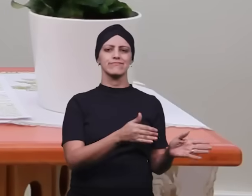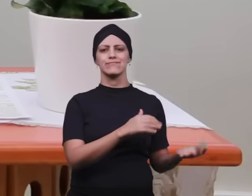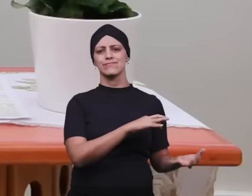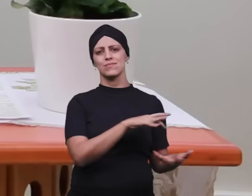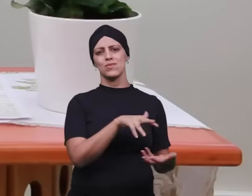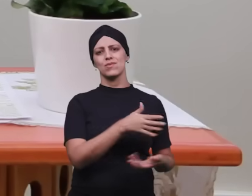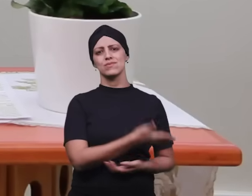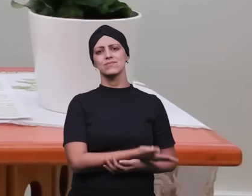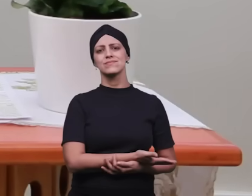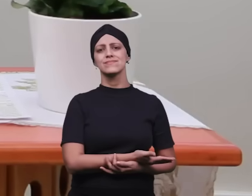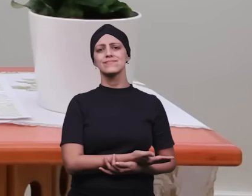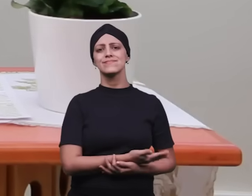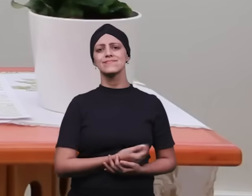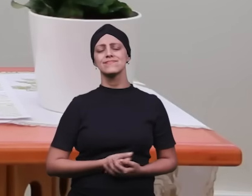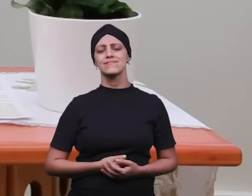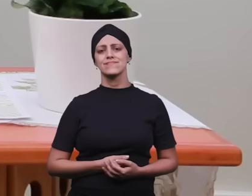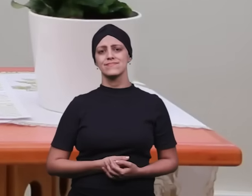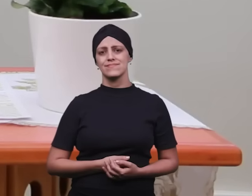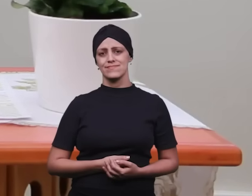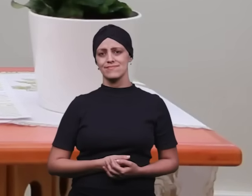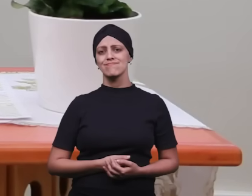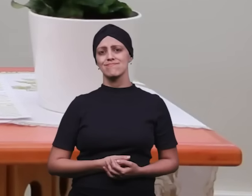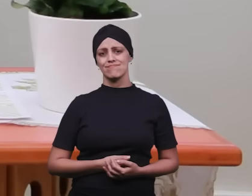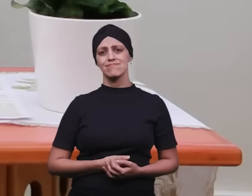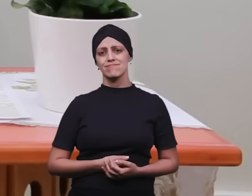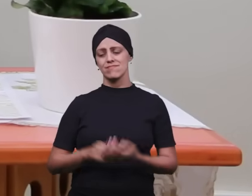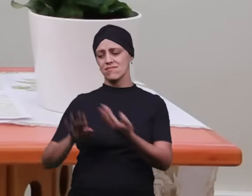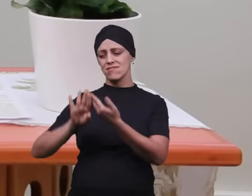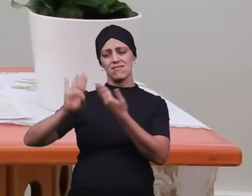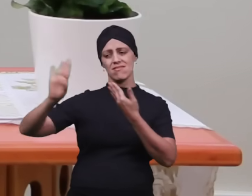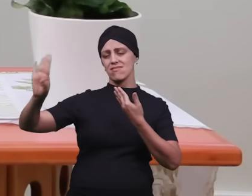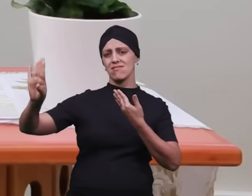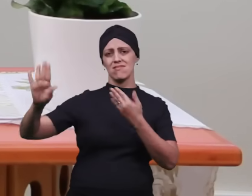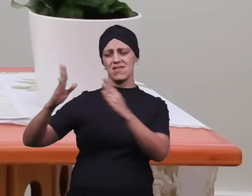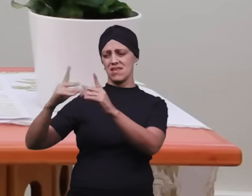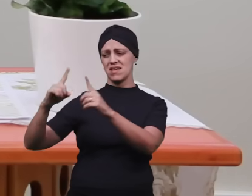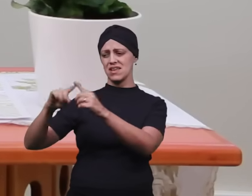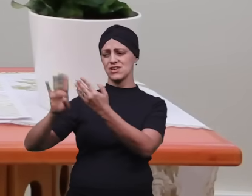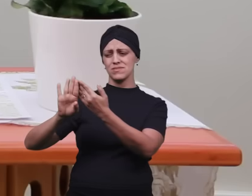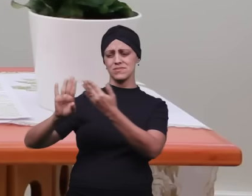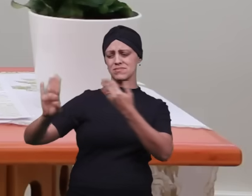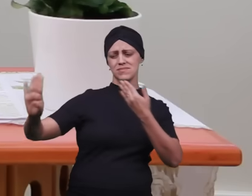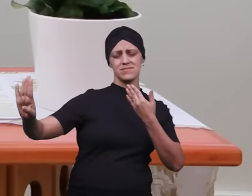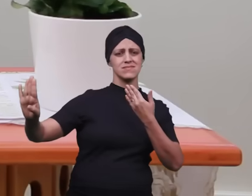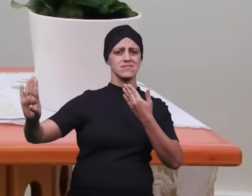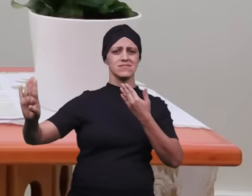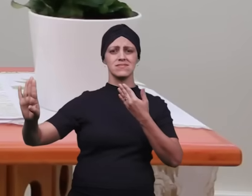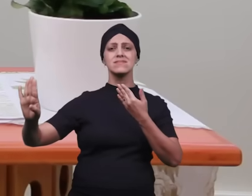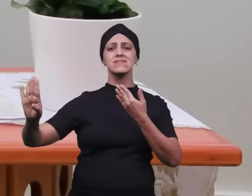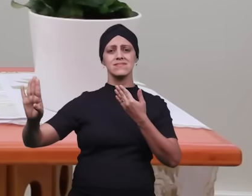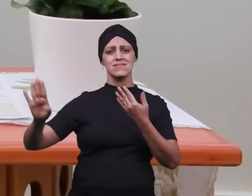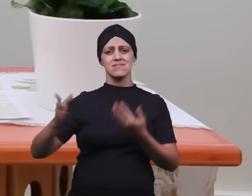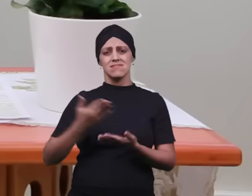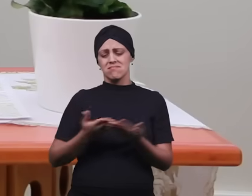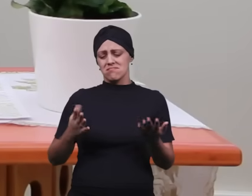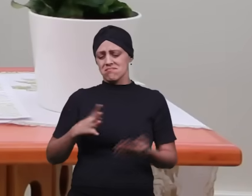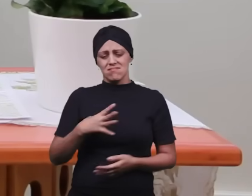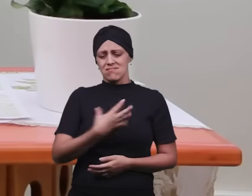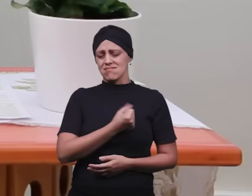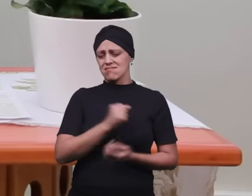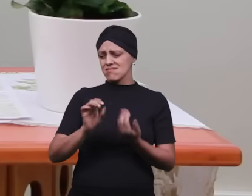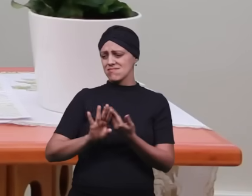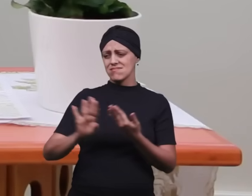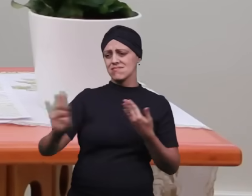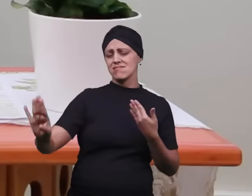Egito, tipo do mundo. Se afastaram do evangelho, se afastaram da fé, se afastaram da salvação,